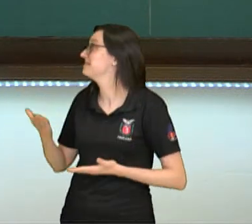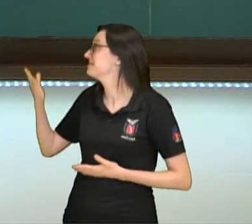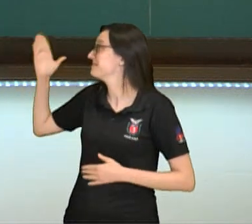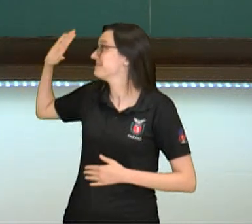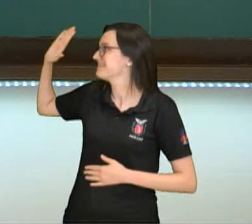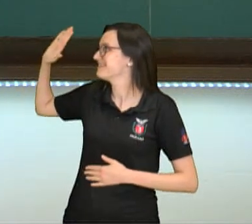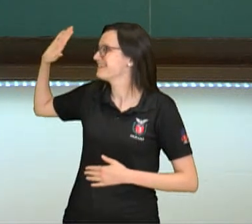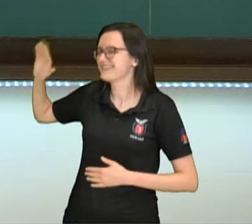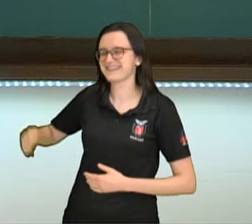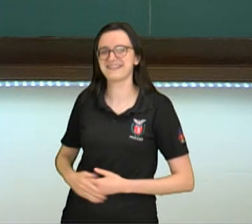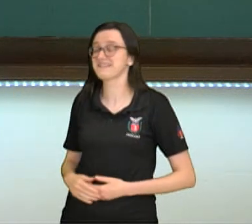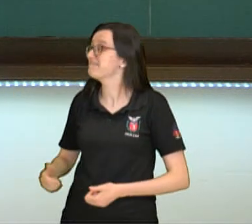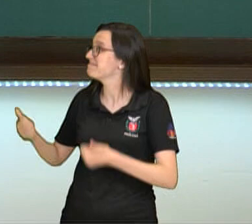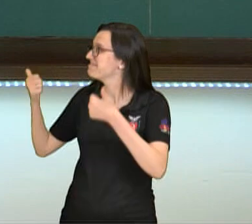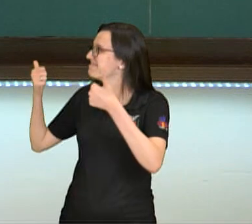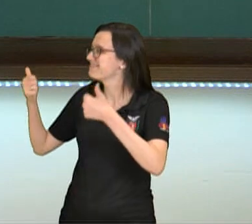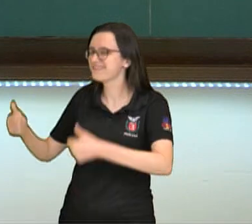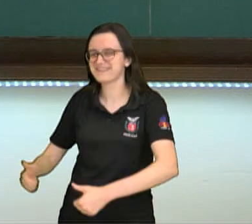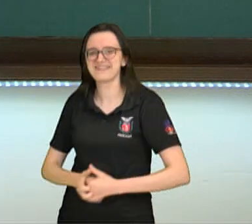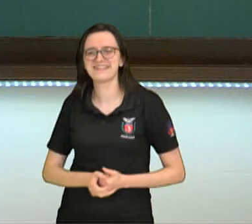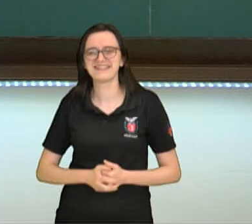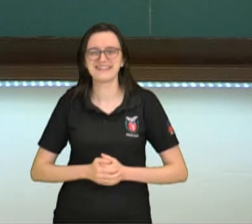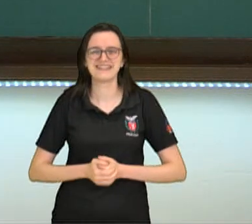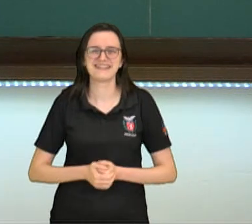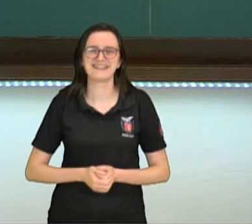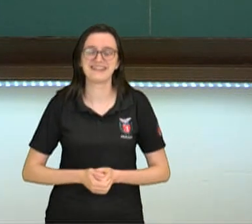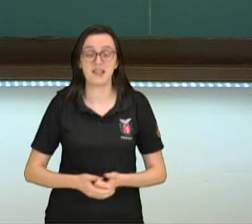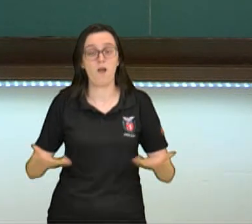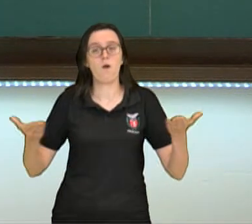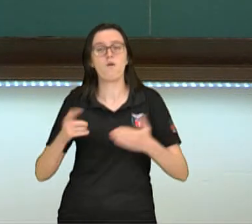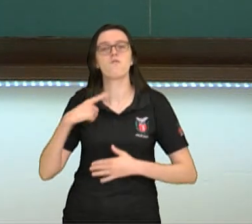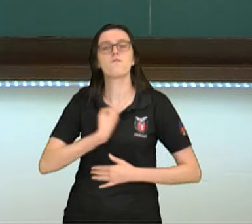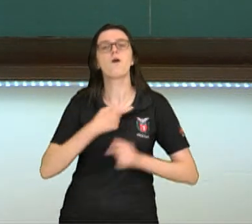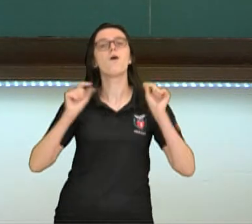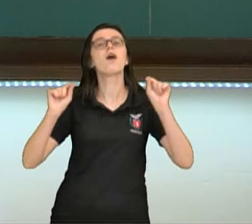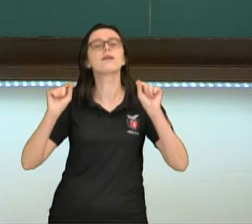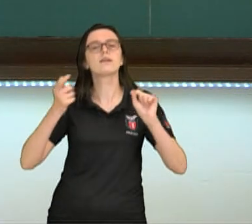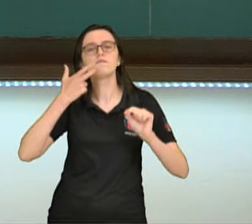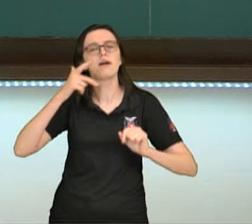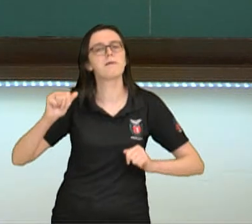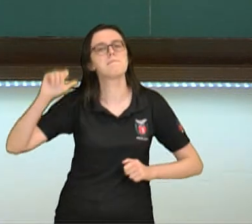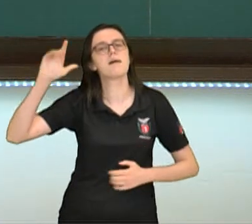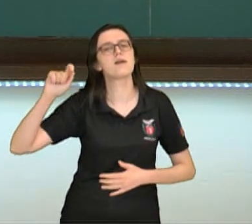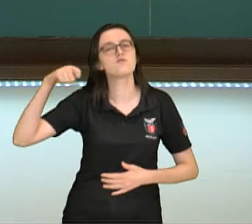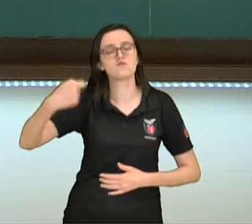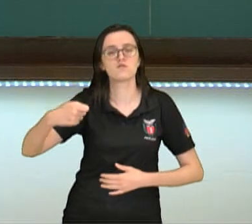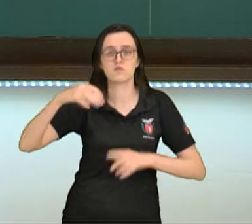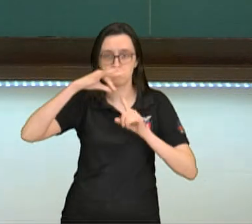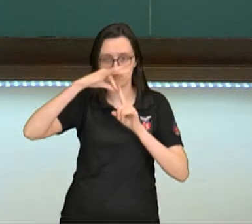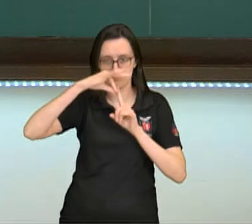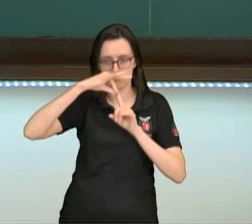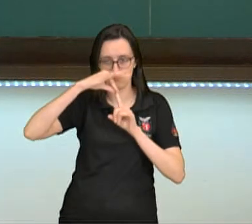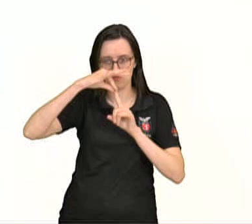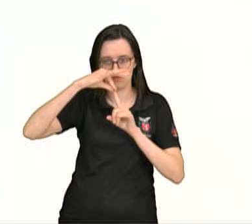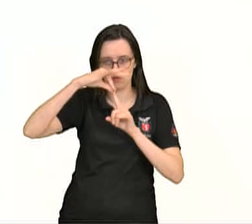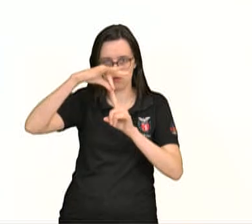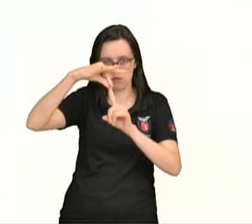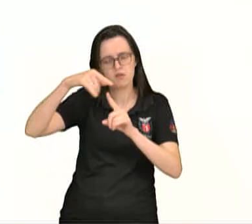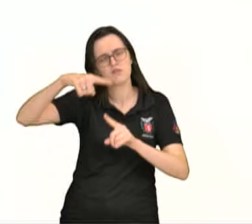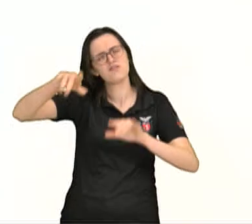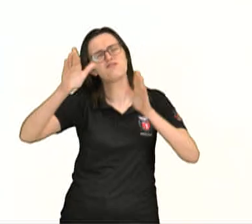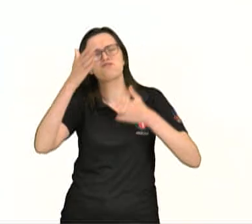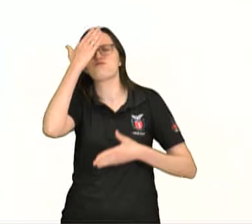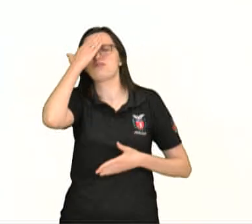Joana. Oi, Joana, tudo bem? E a gente está aqui hoje para falar um pouquinho mais sobre orientação, que, como vocês